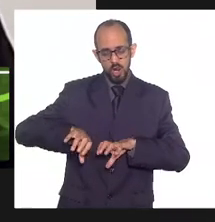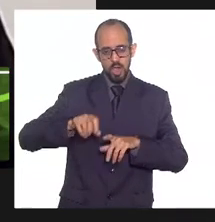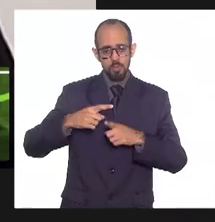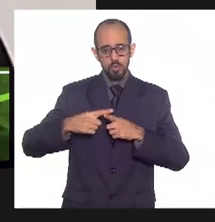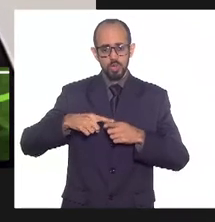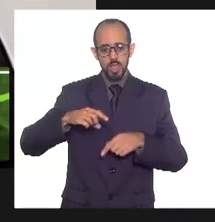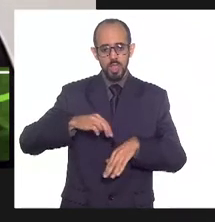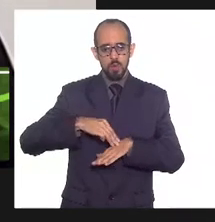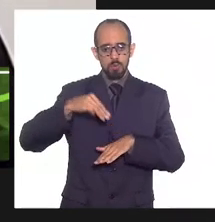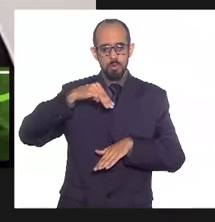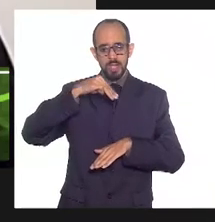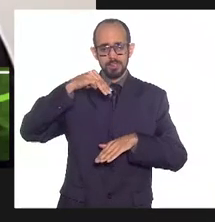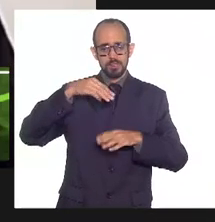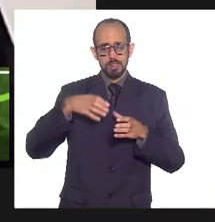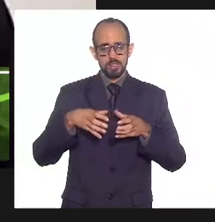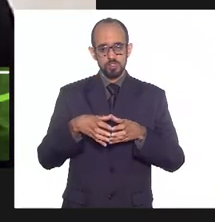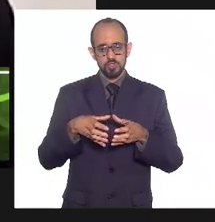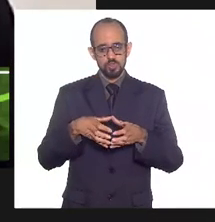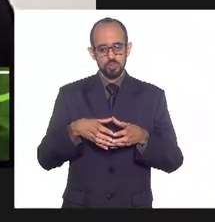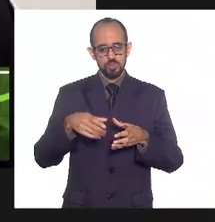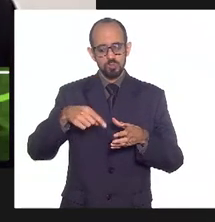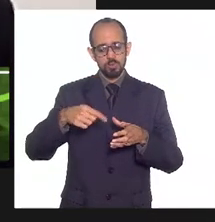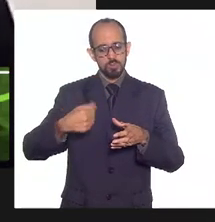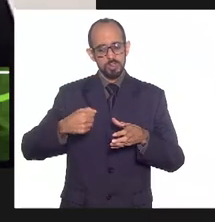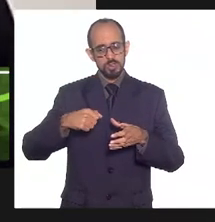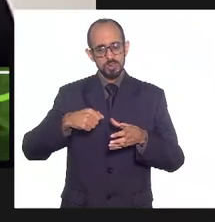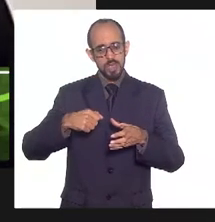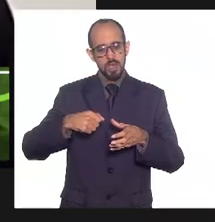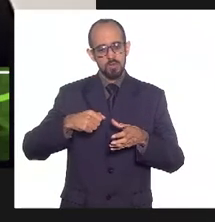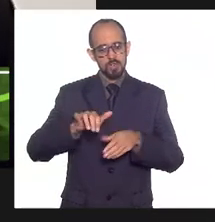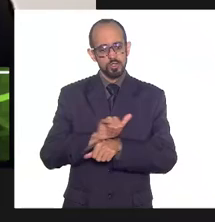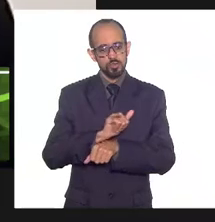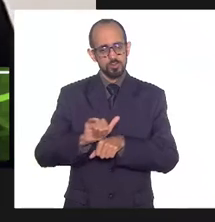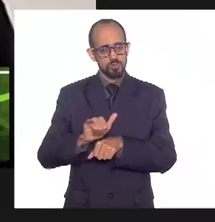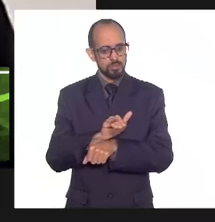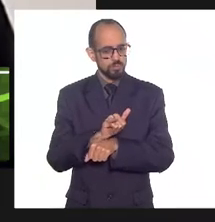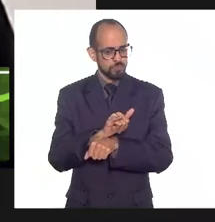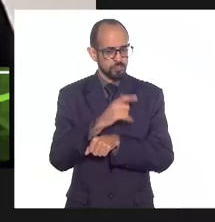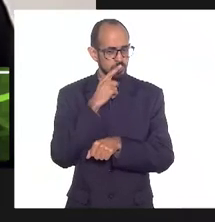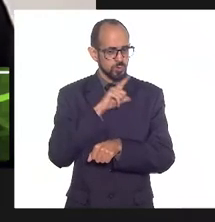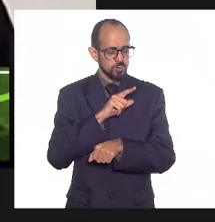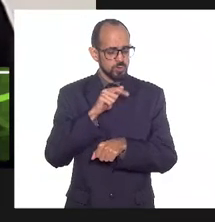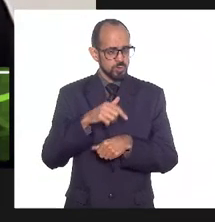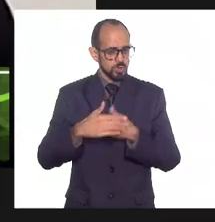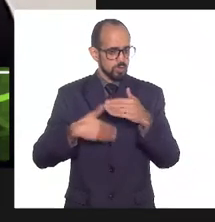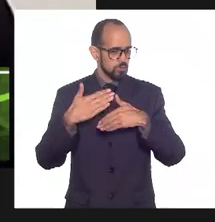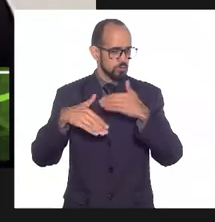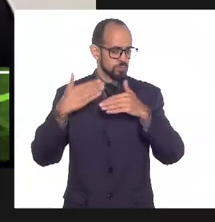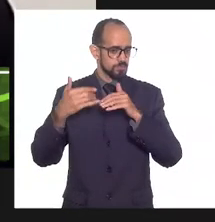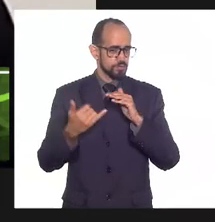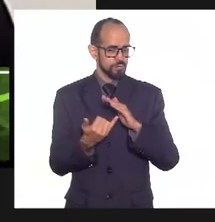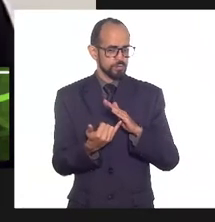bandas precisava dominar algumas ferramentas para levar a sua instituição à frente não bastava apenas tocar um